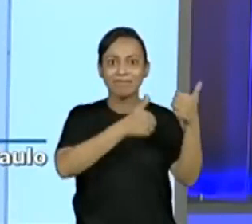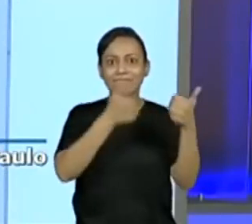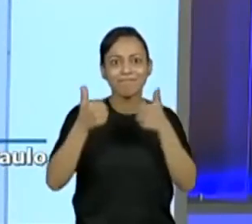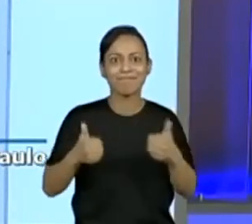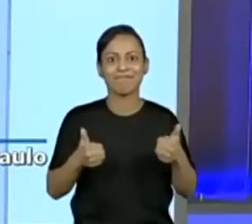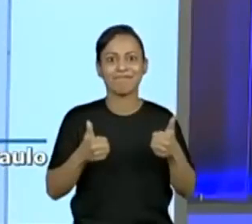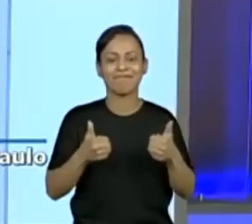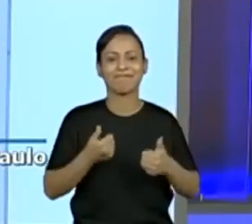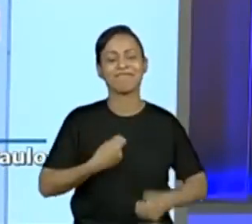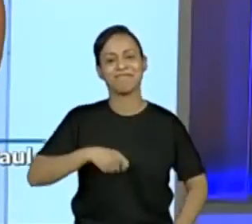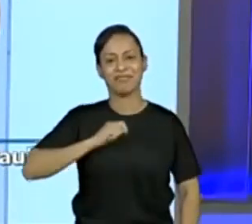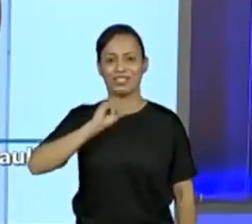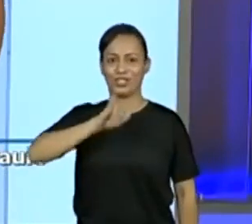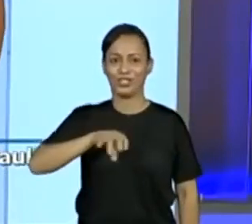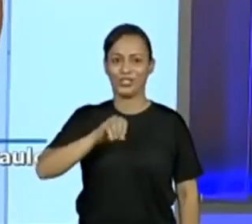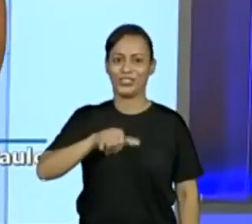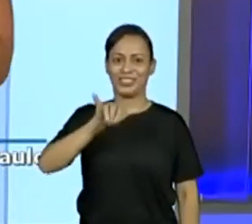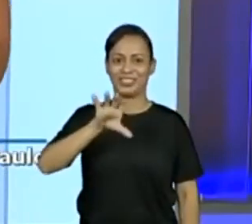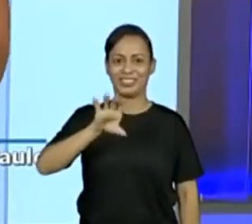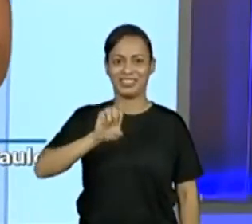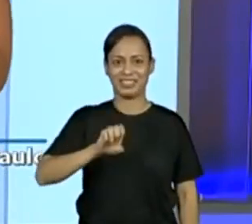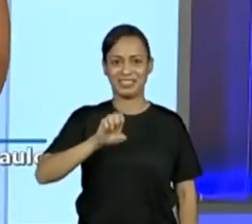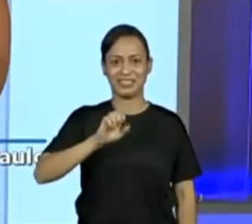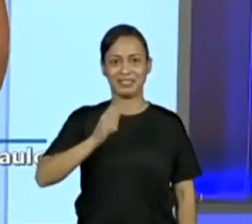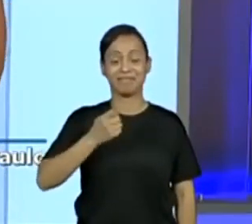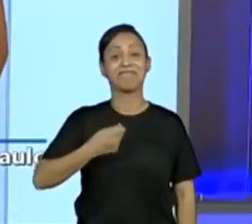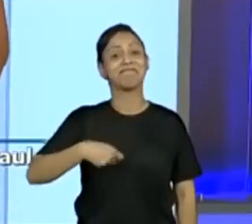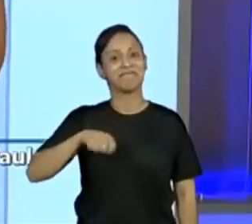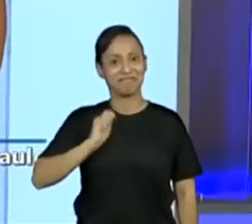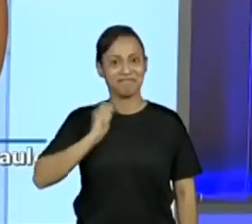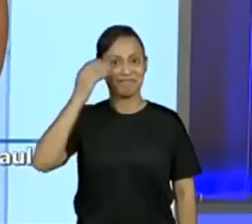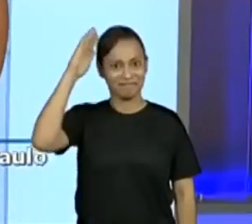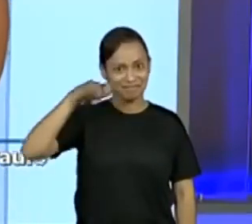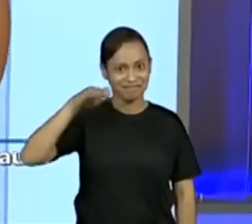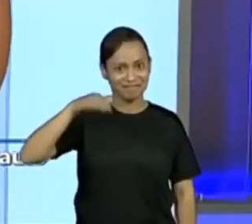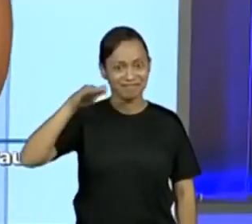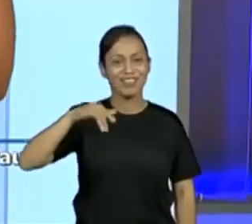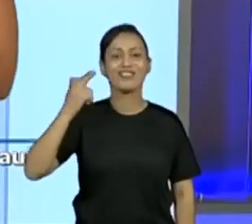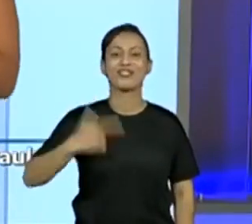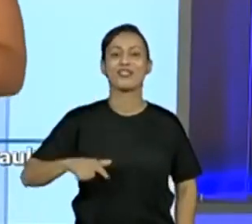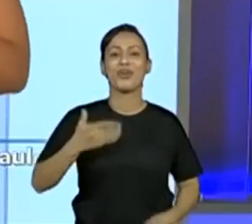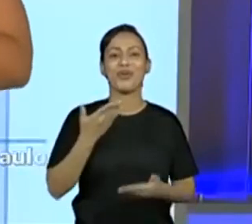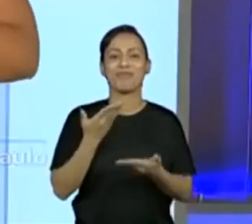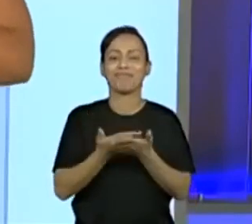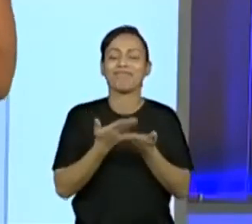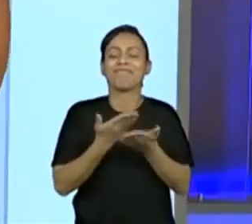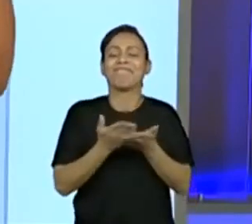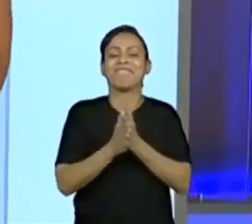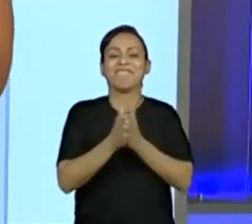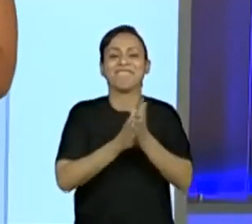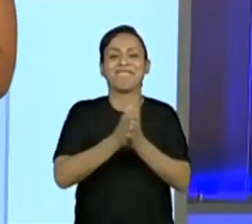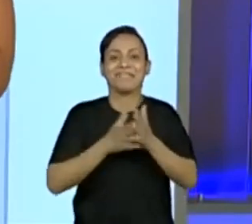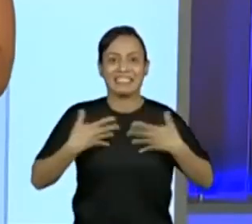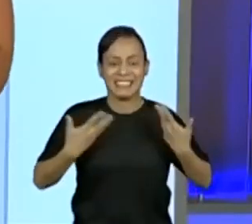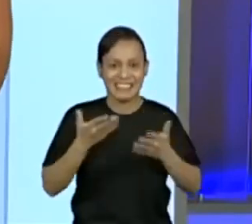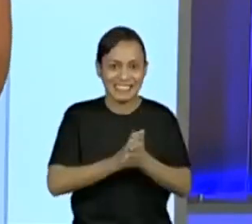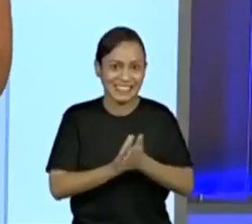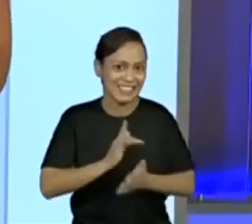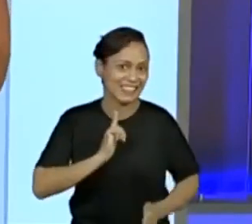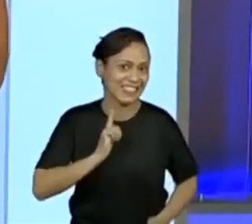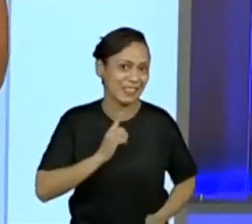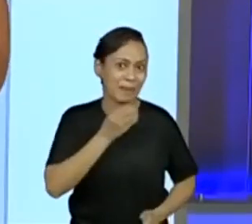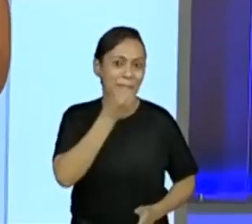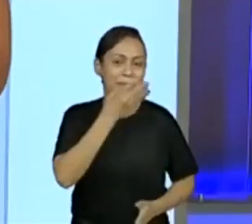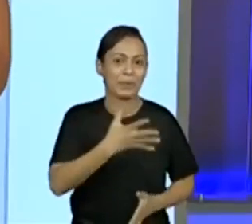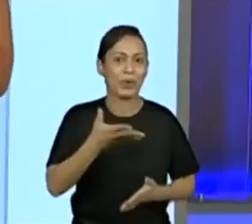vocês? Eu sou a professora Joyce. Essa é mais uma aula de matemática. Espero que estejam todos animados aí para interagir com a gente,